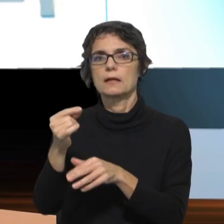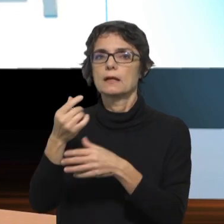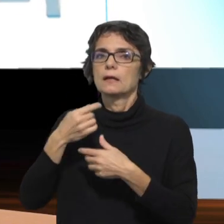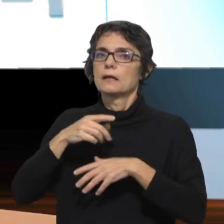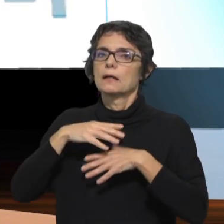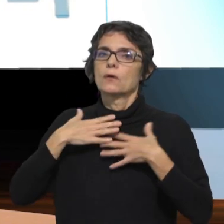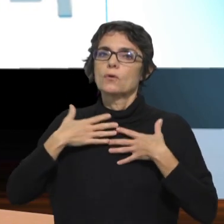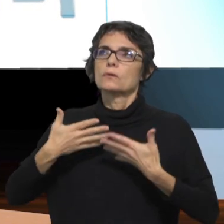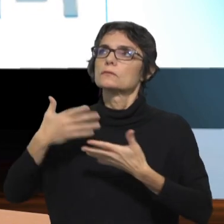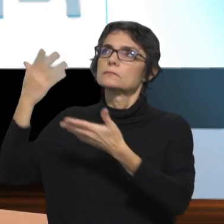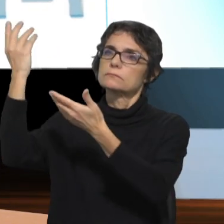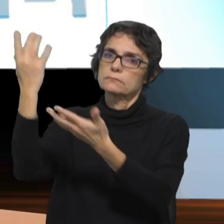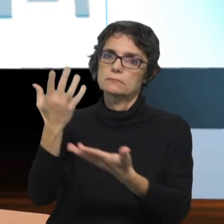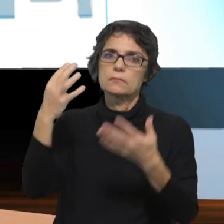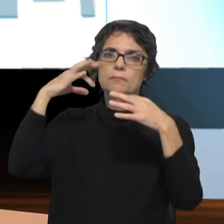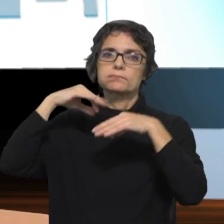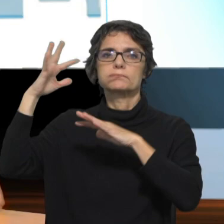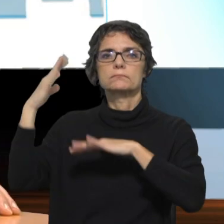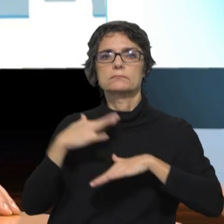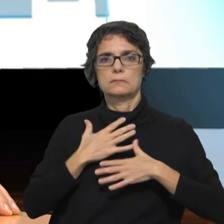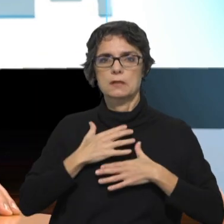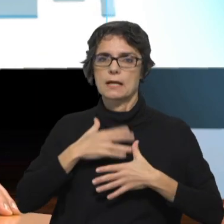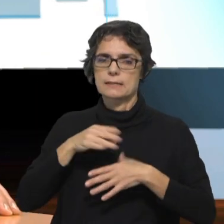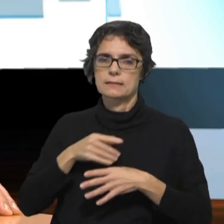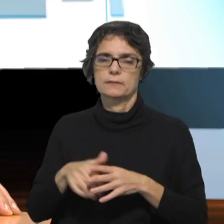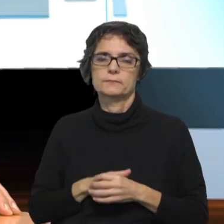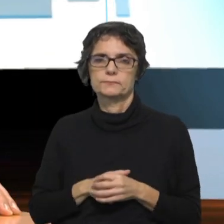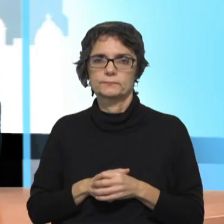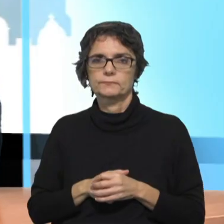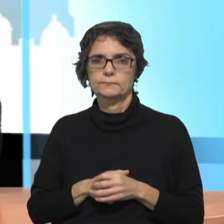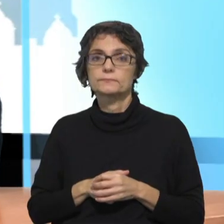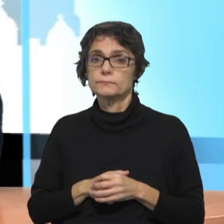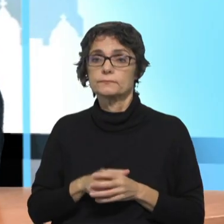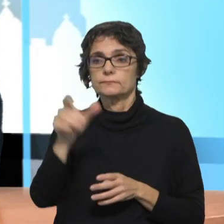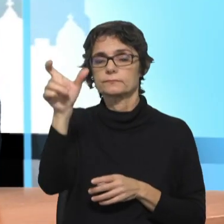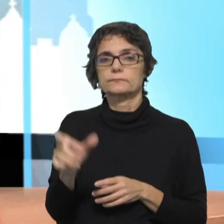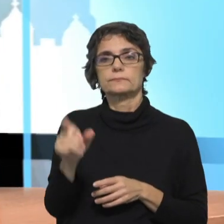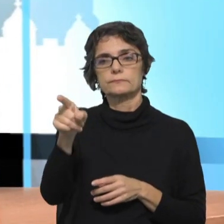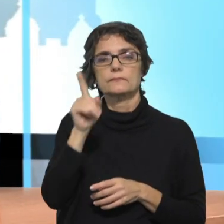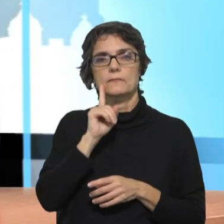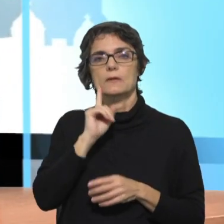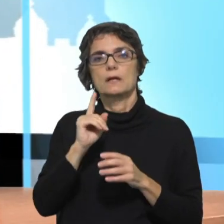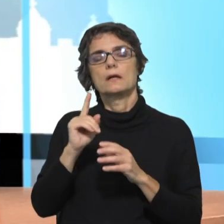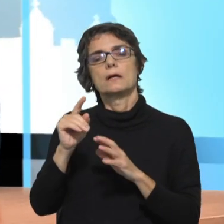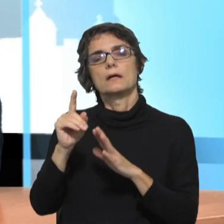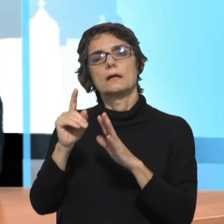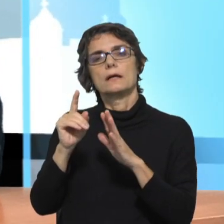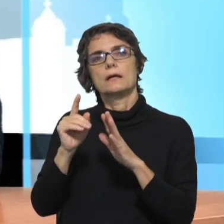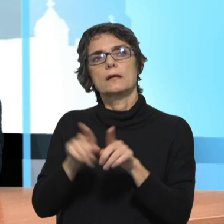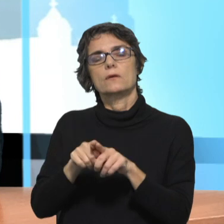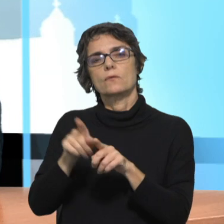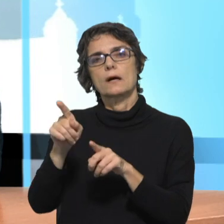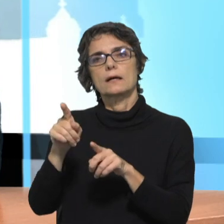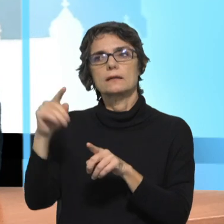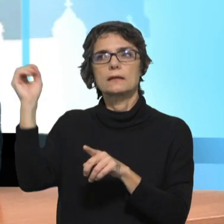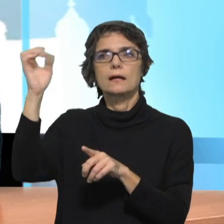que Deus reine neste mundo. Exatamente. Maria surge como o paradigma da fé. E é à luz da fé que nós